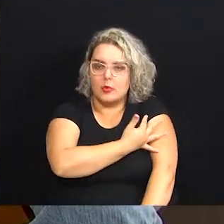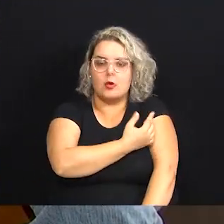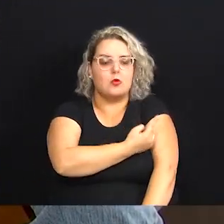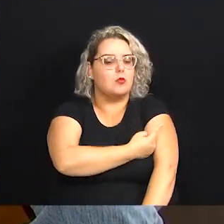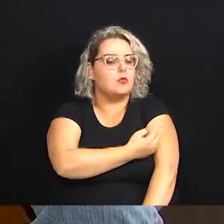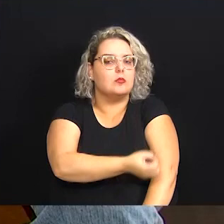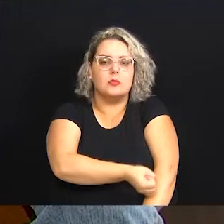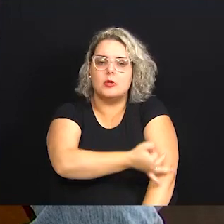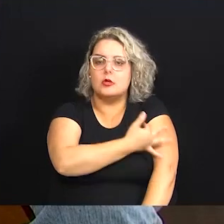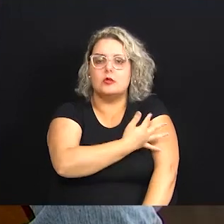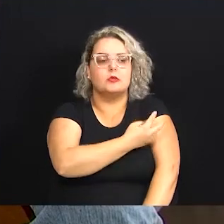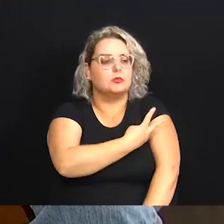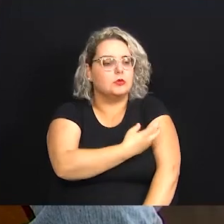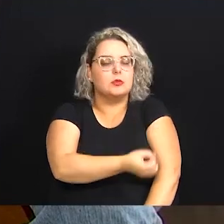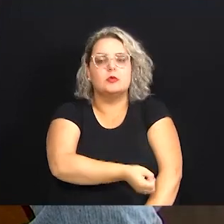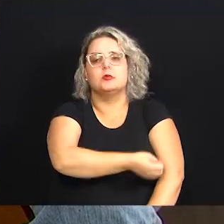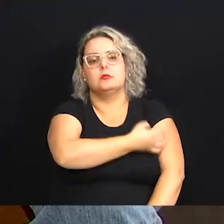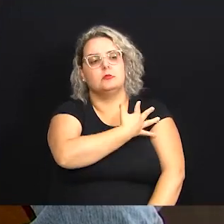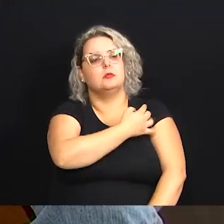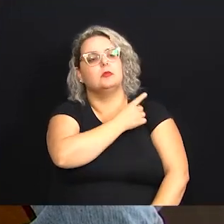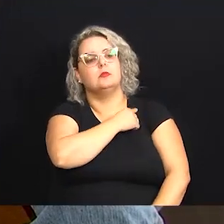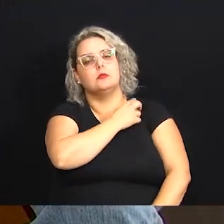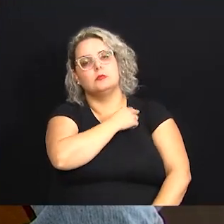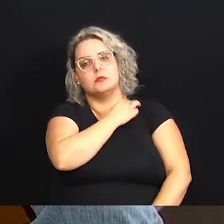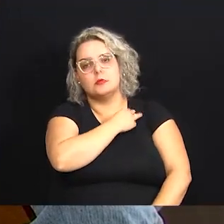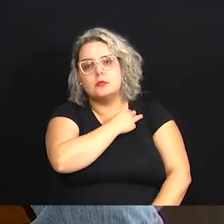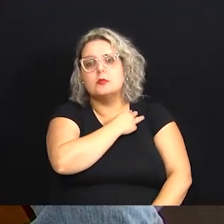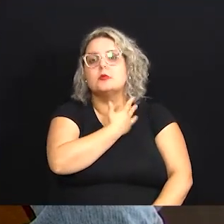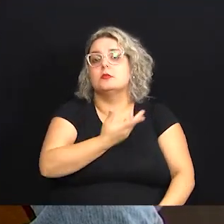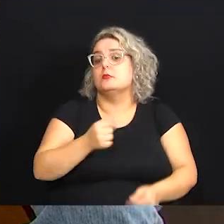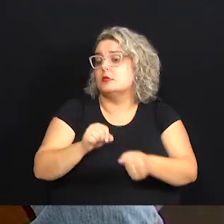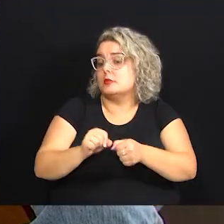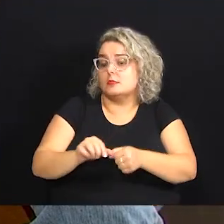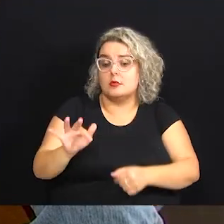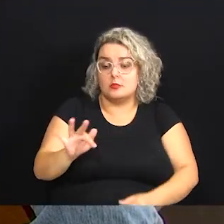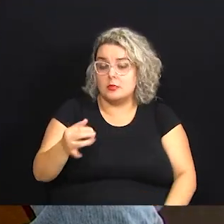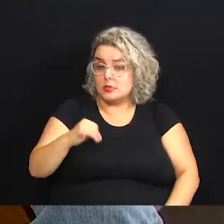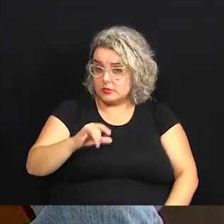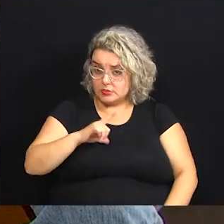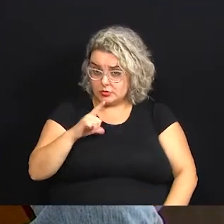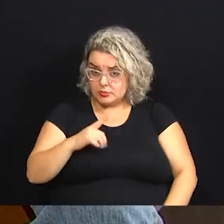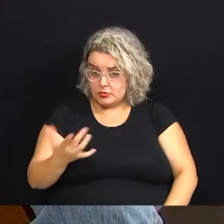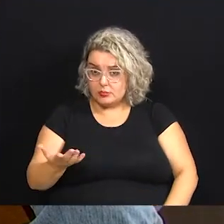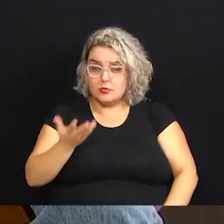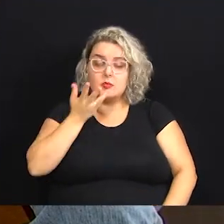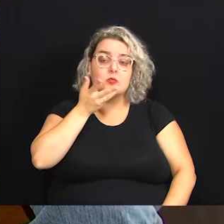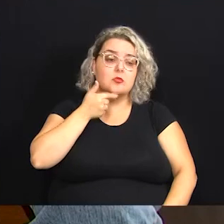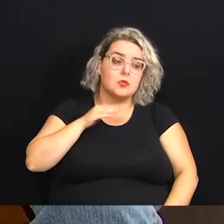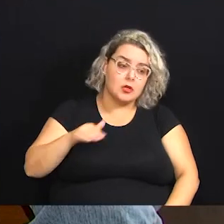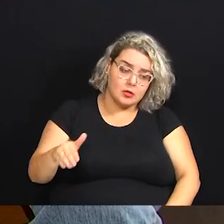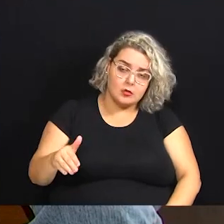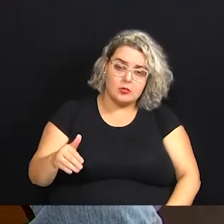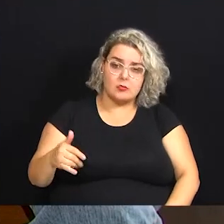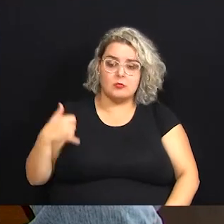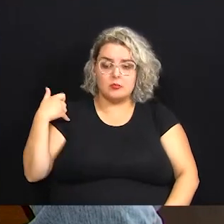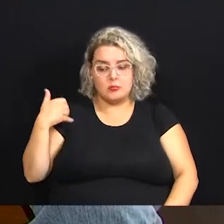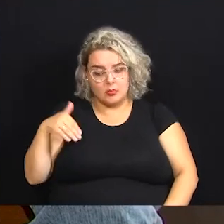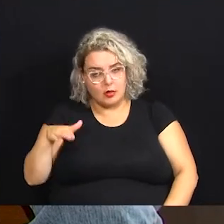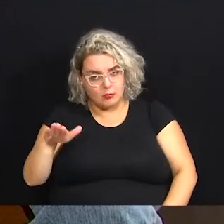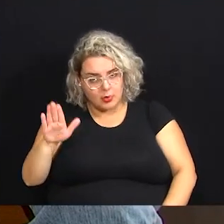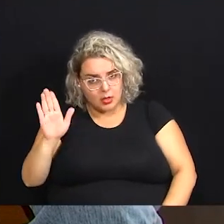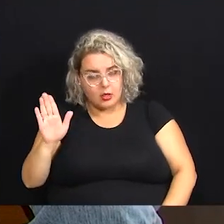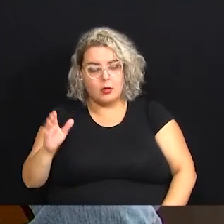ensino fundamental 2, ensino médio, vai fazer uma faculdade. Se eu tiver uma criança numa idade mais